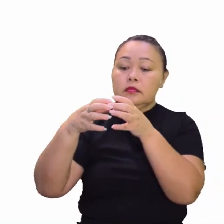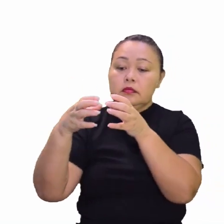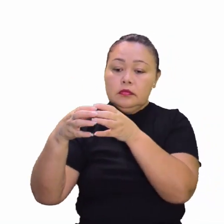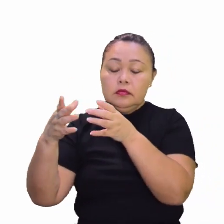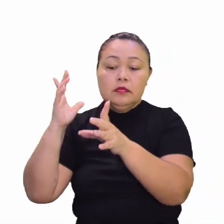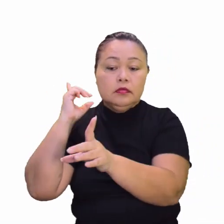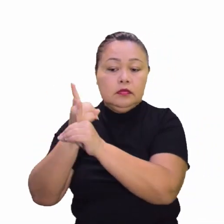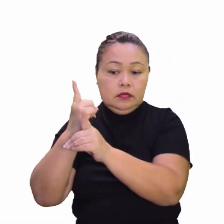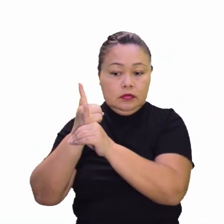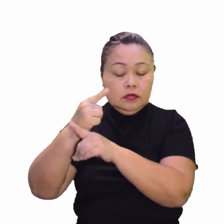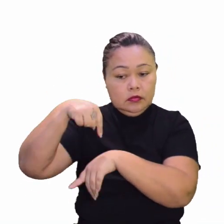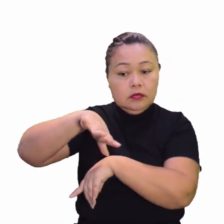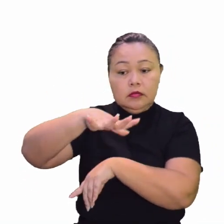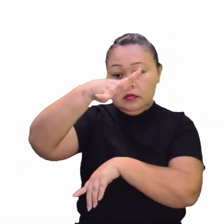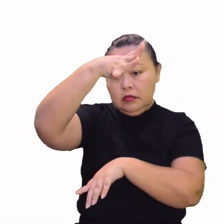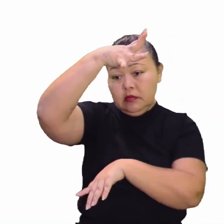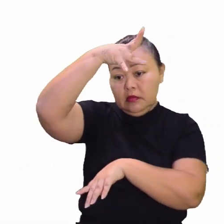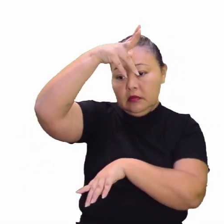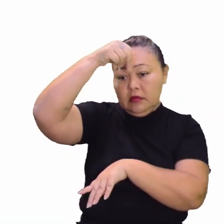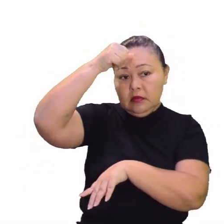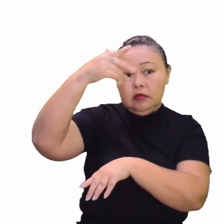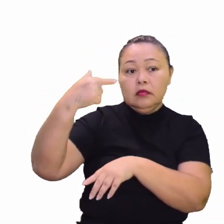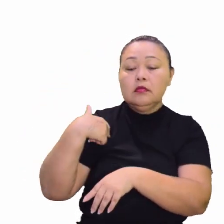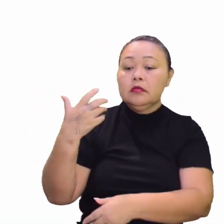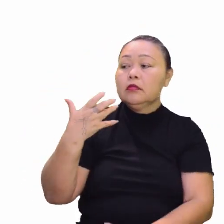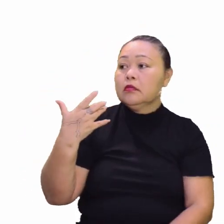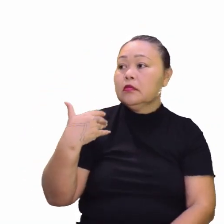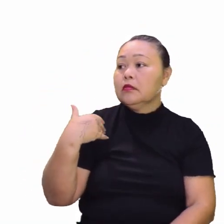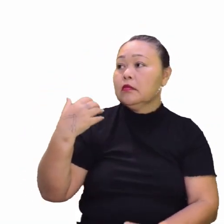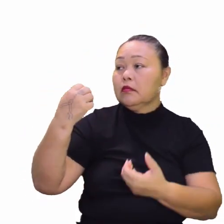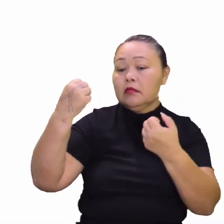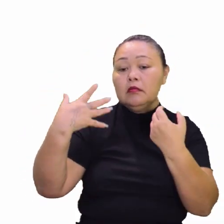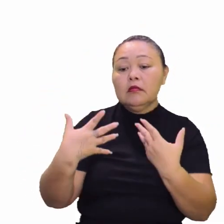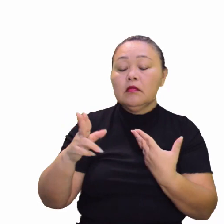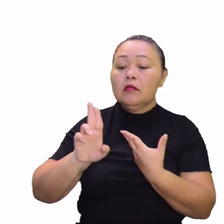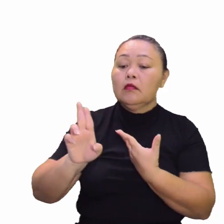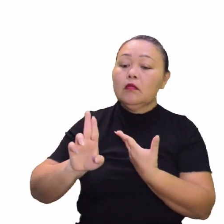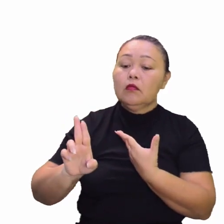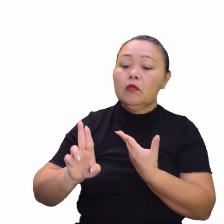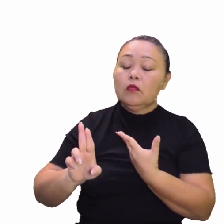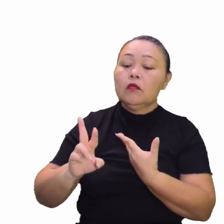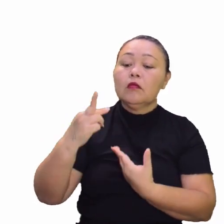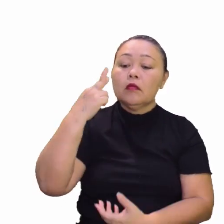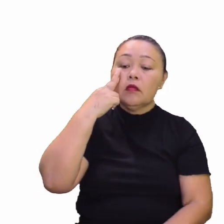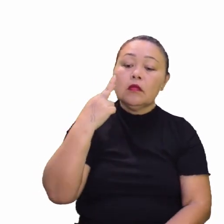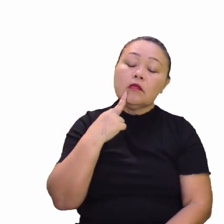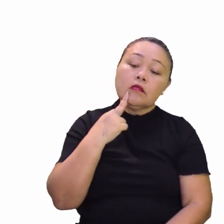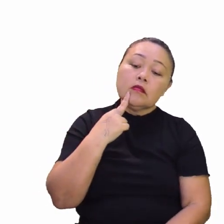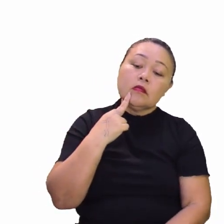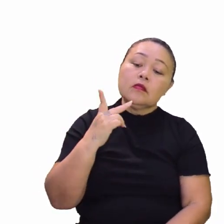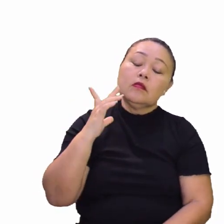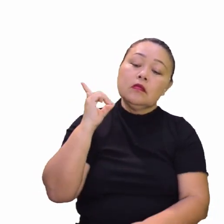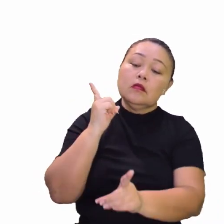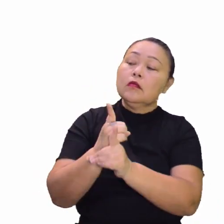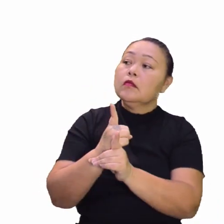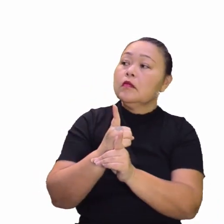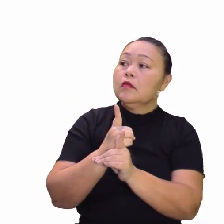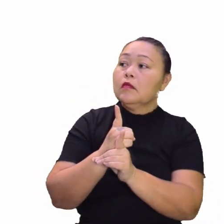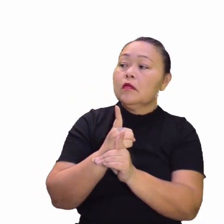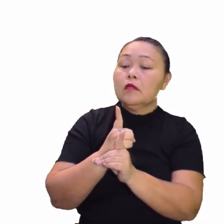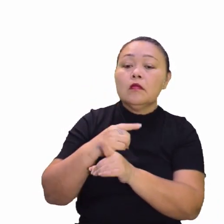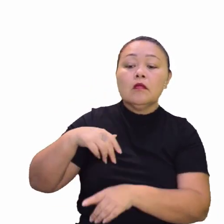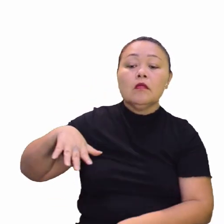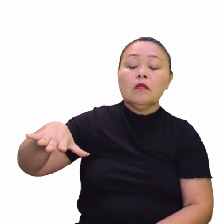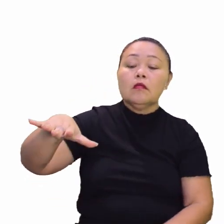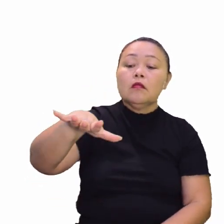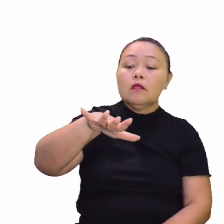que a gente vai encontrar na Amazônia, eu queria... Você pode escrever aí no quadro aí que em Rondônia a gente vai encontrar a área